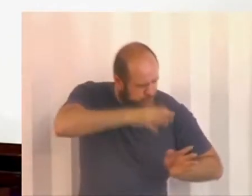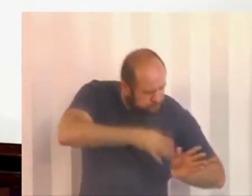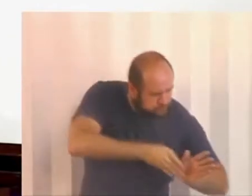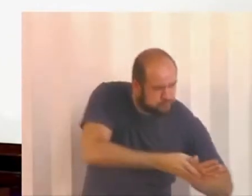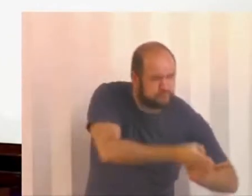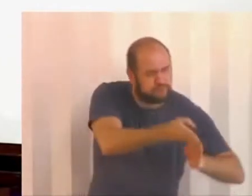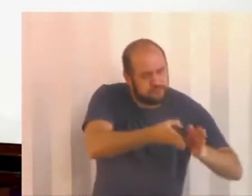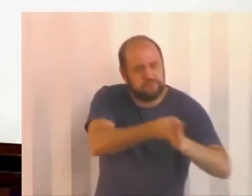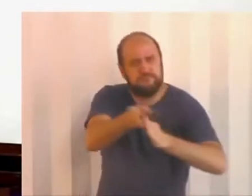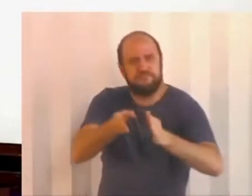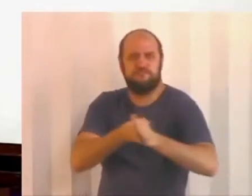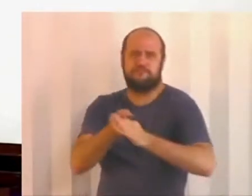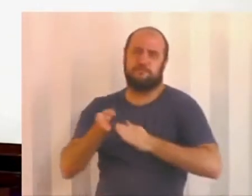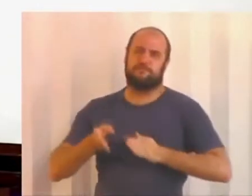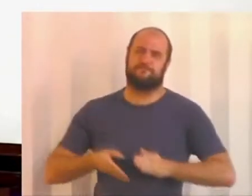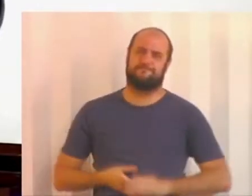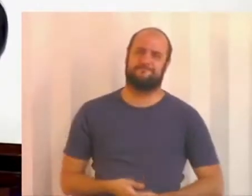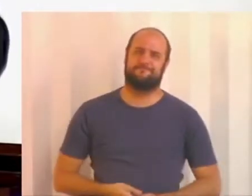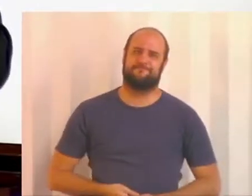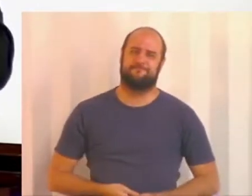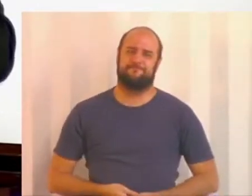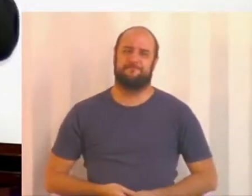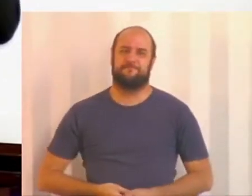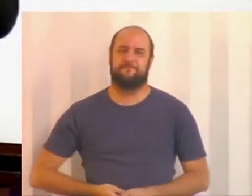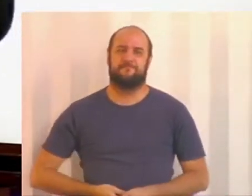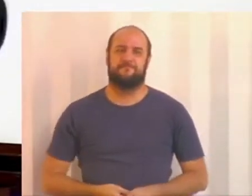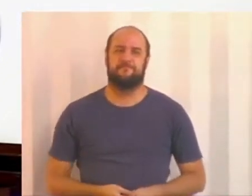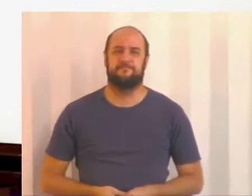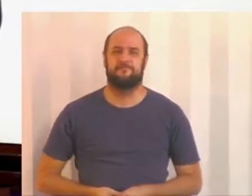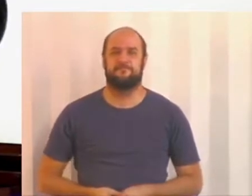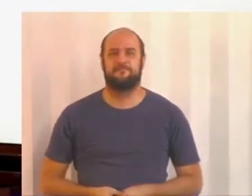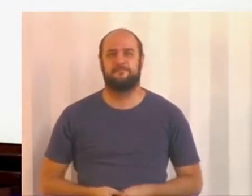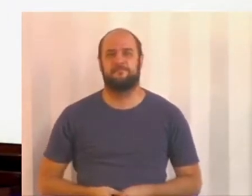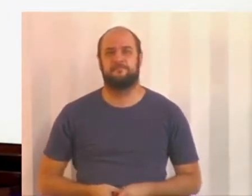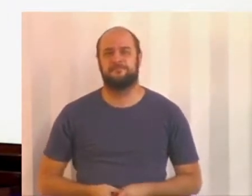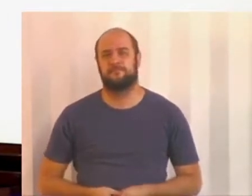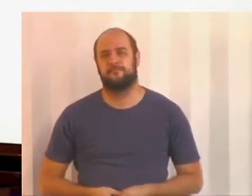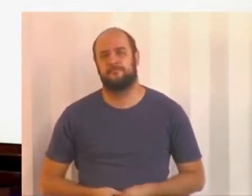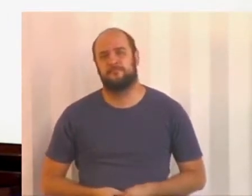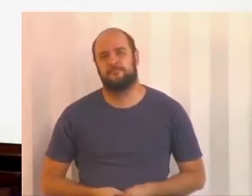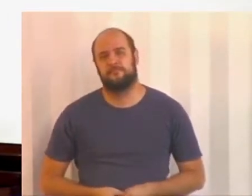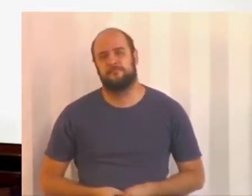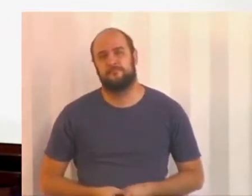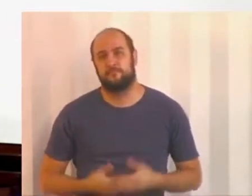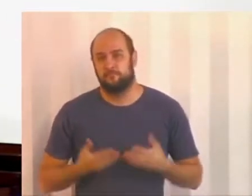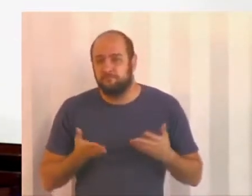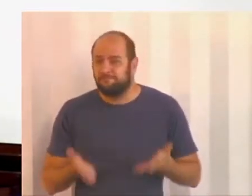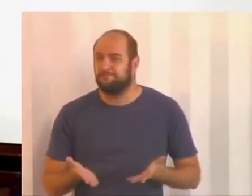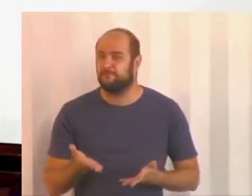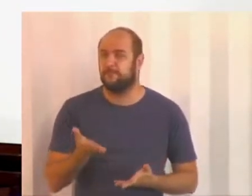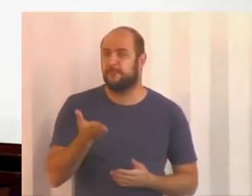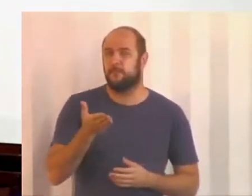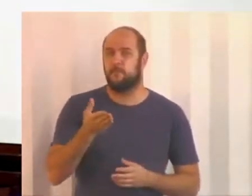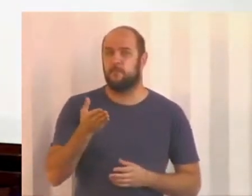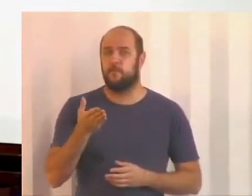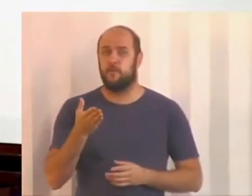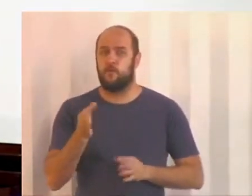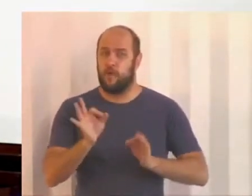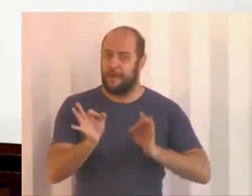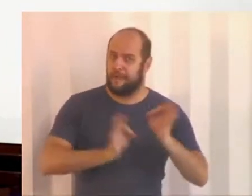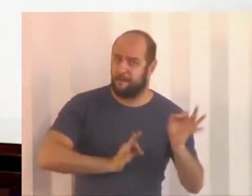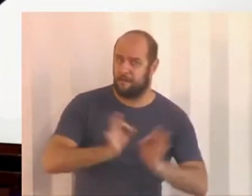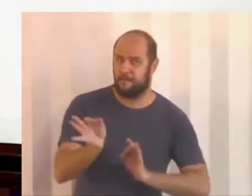conduz vocês a falar das verdades da palavra. Então essa